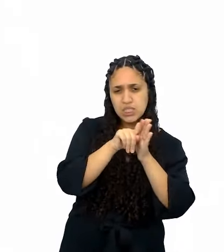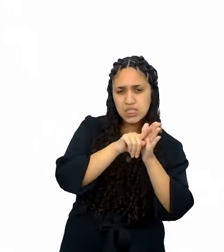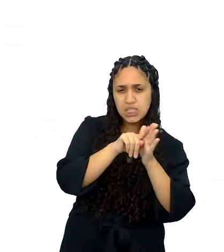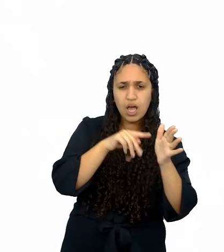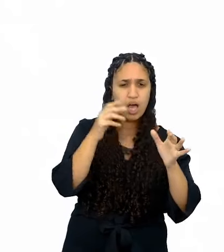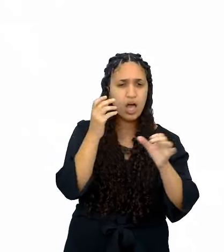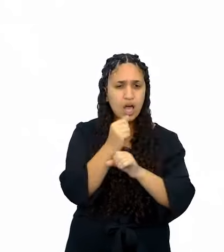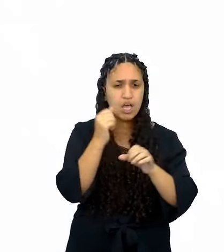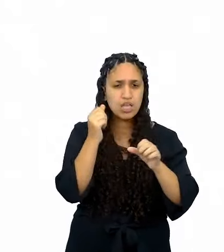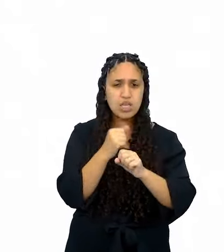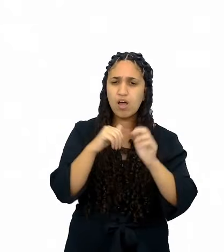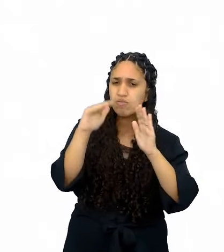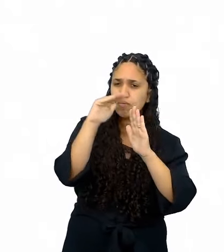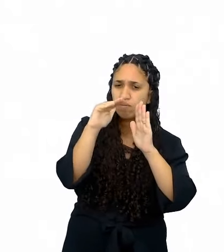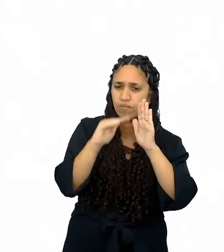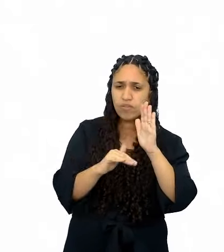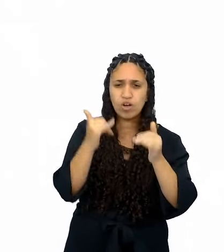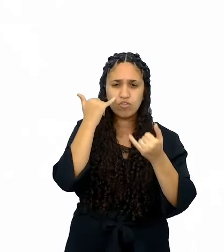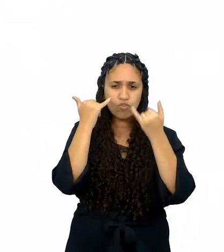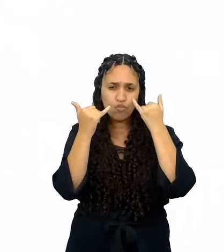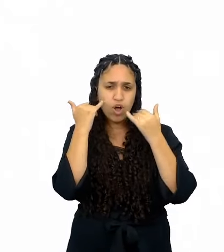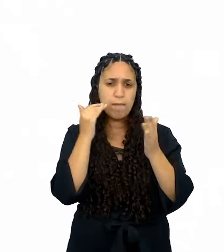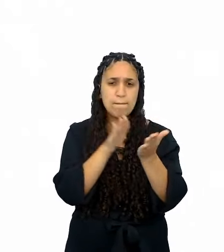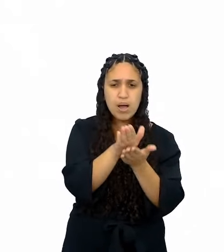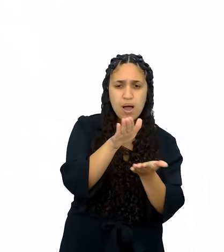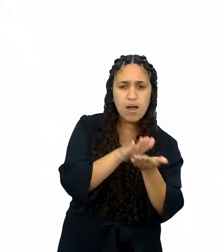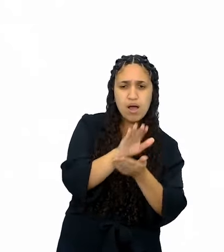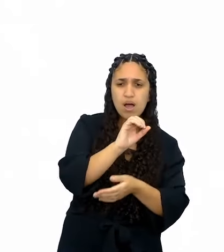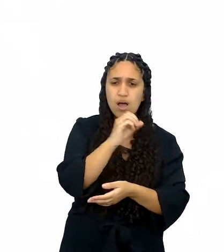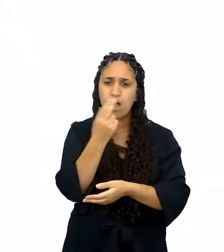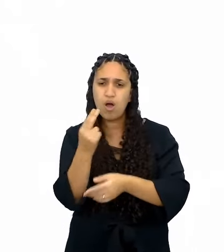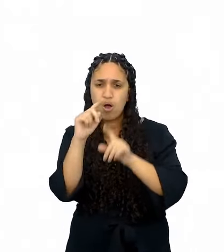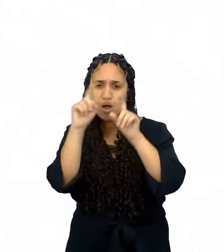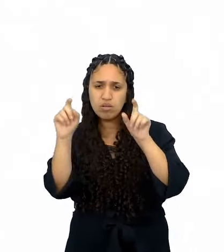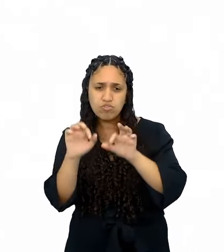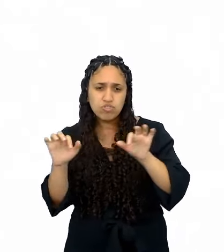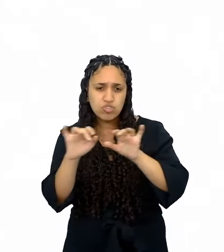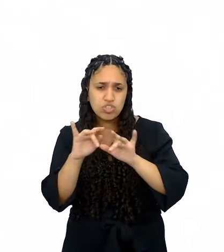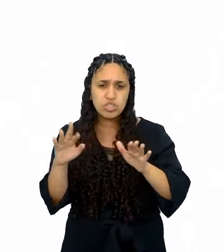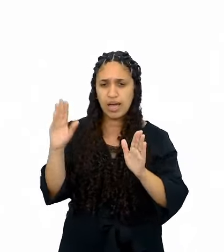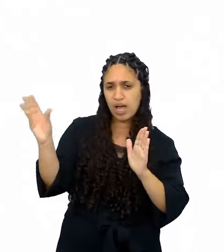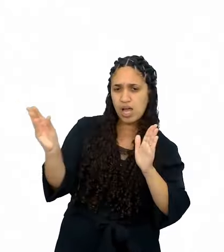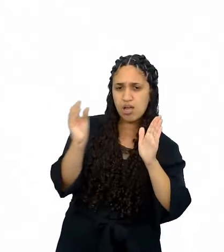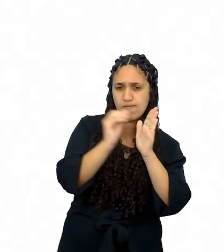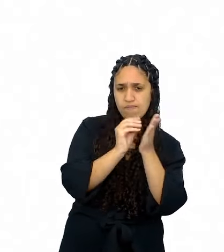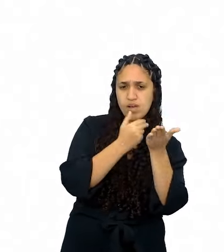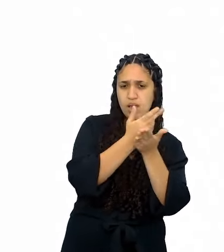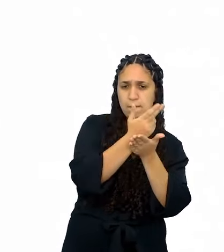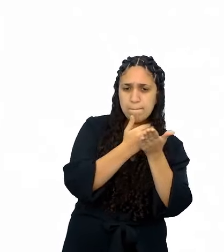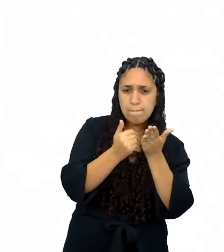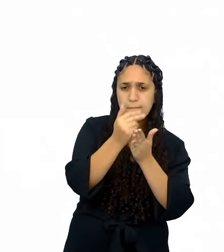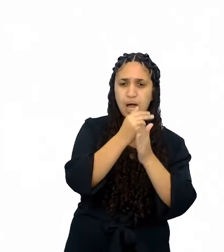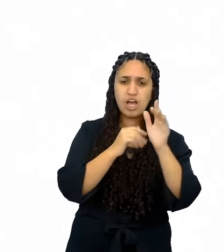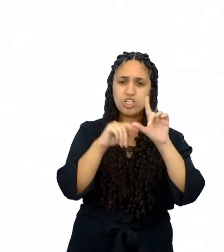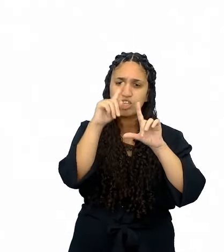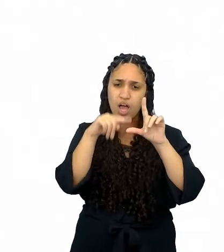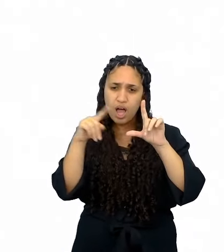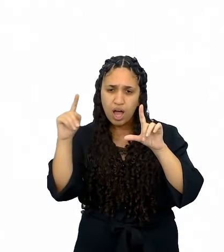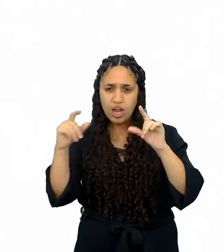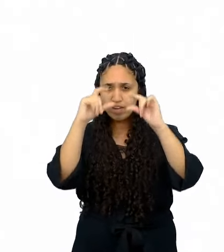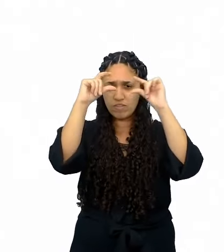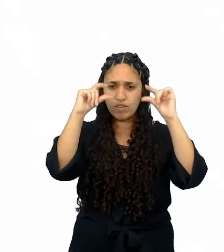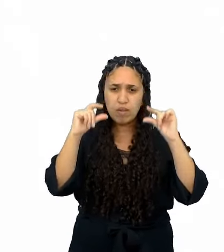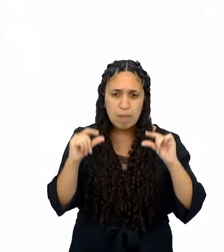imagens, gráficos, tabelas, infográficos, considerando a situação comunicativa e a estrutura composicional